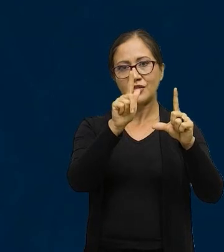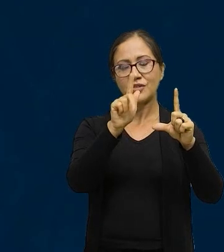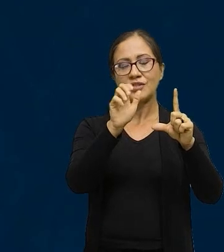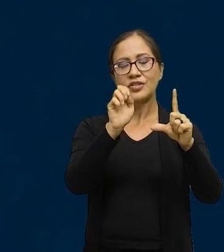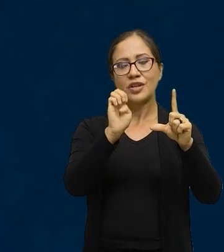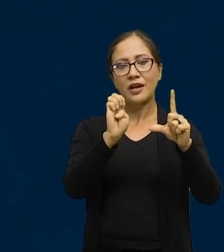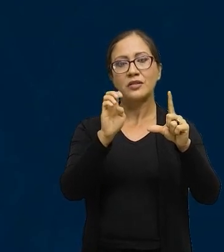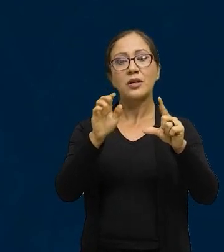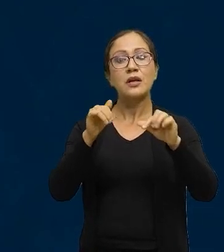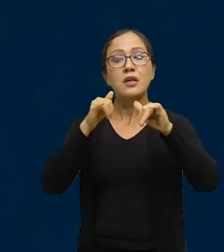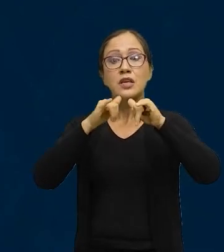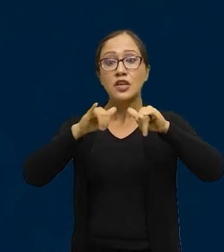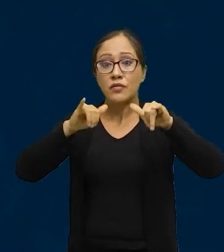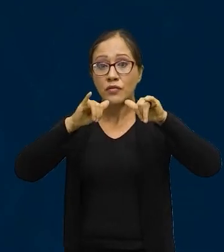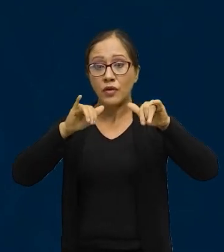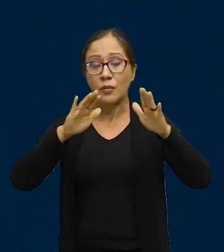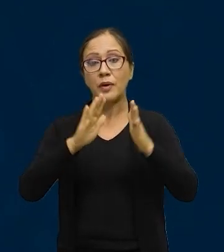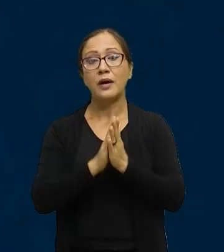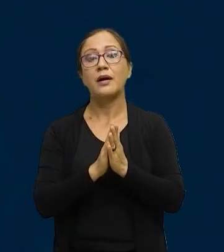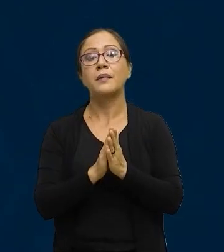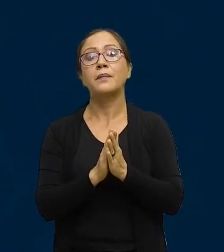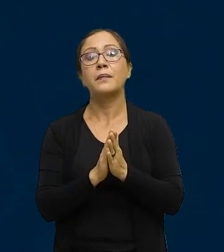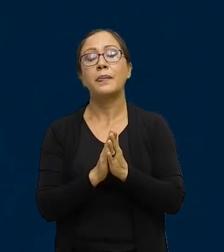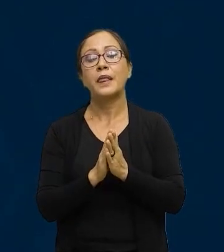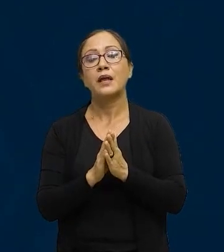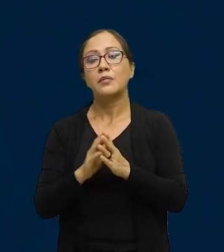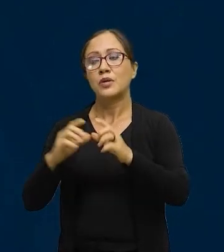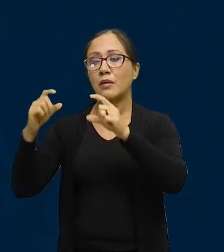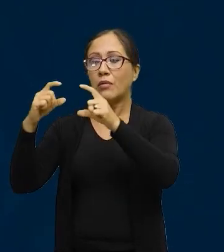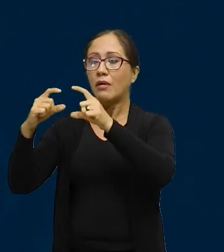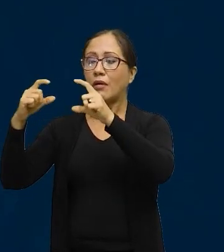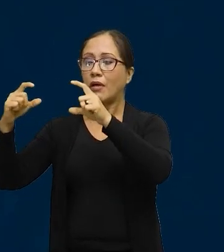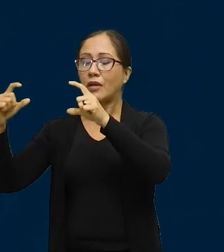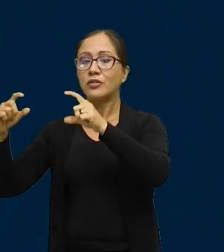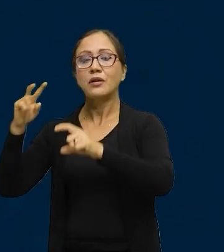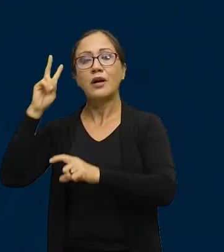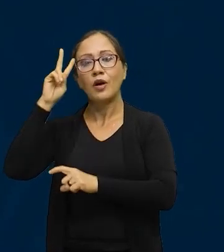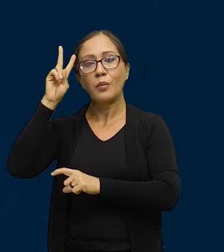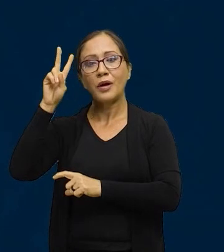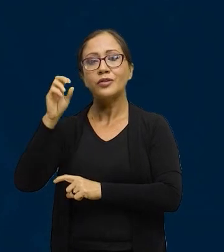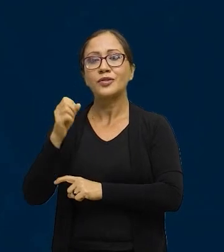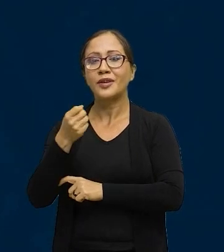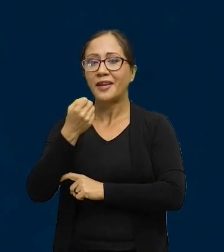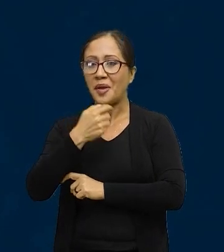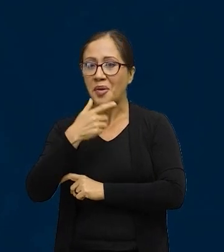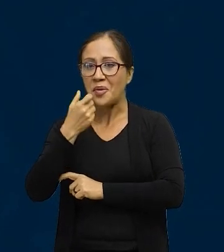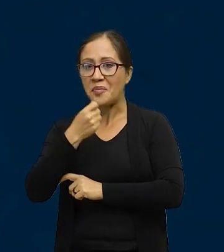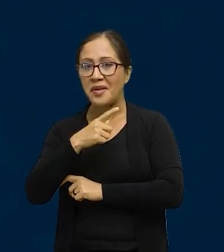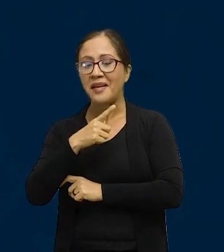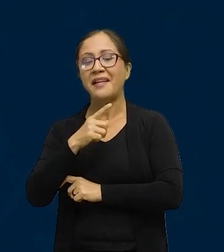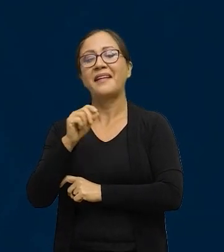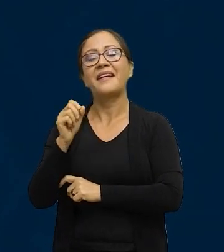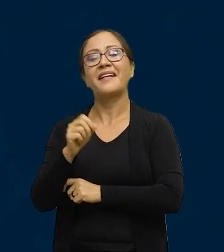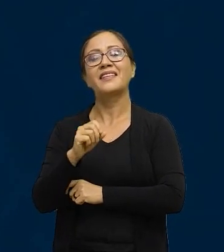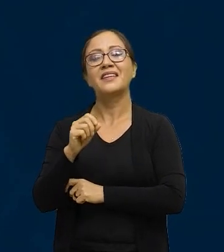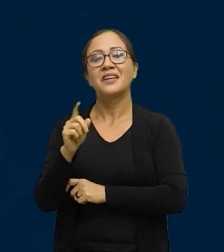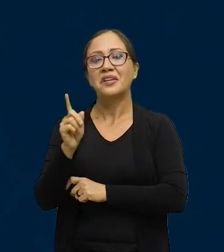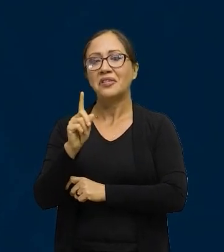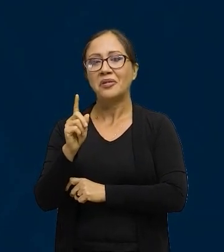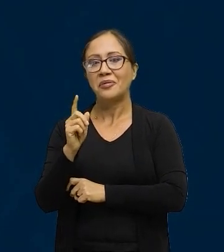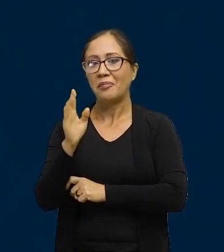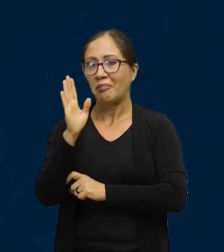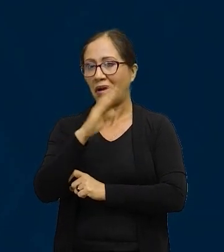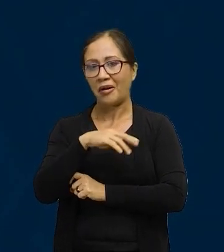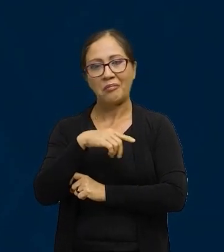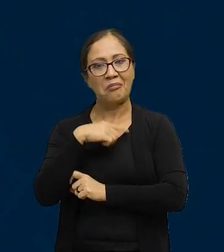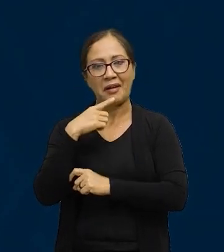Por exemplo, as tirinhas é uma historinha bem-humorada. Não faz maldade para ninguém.